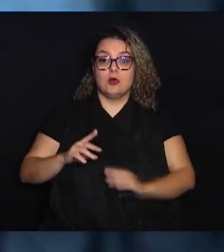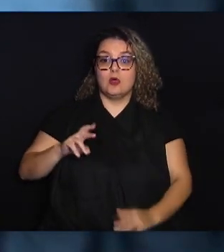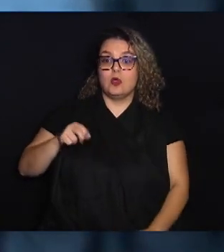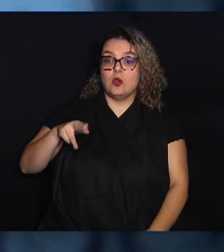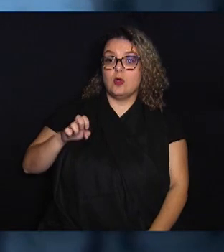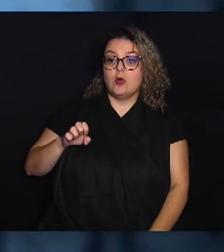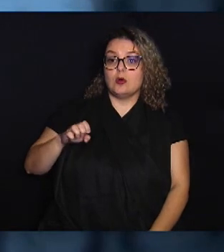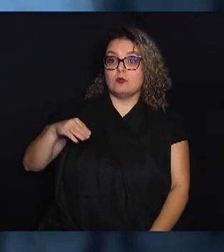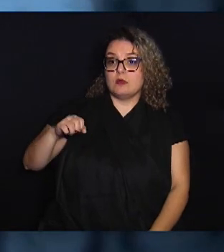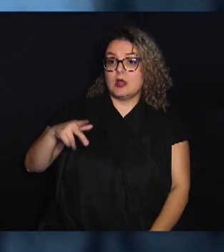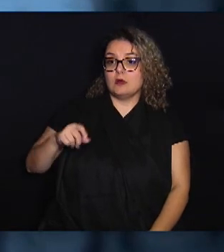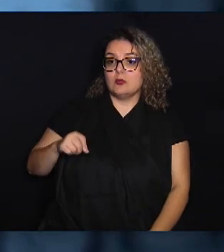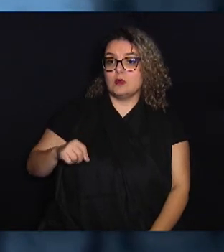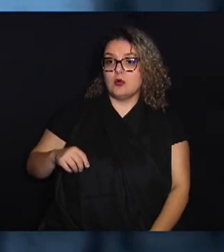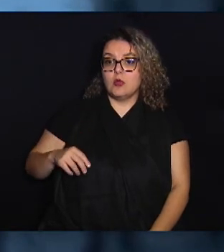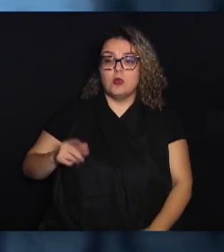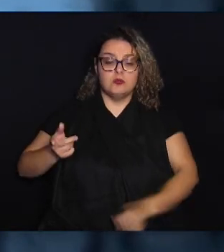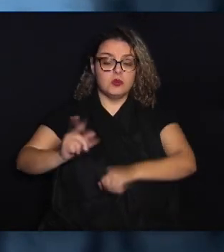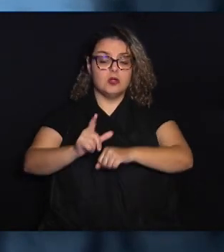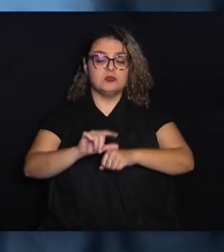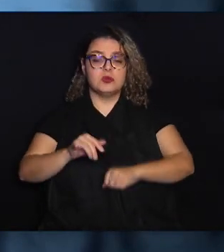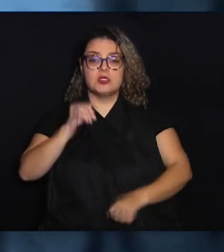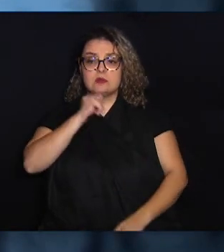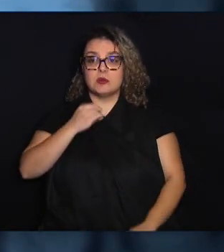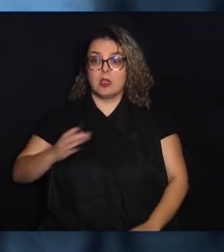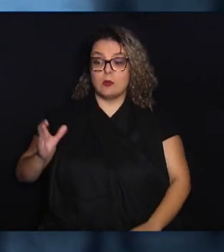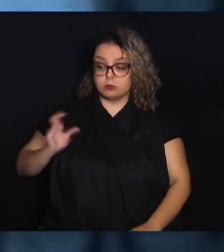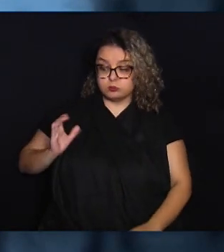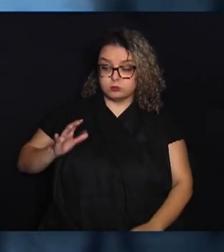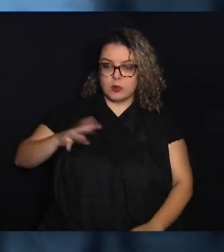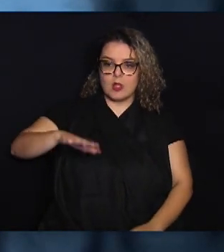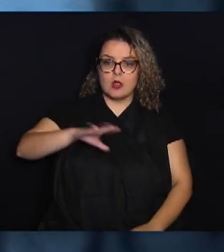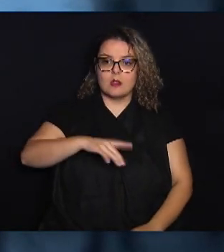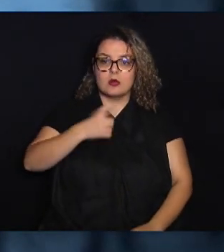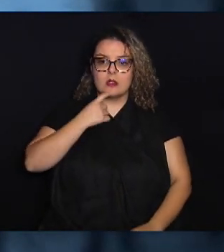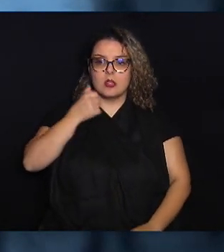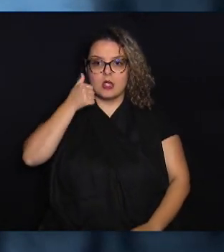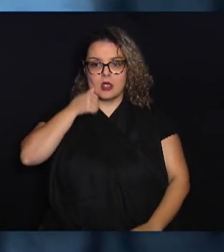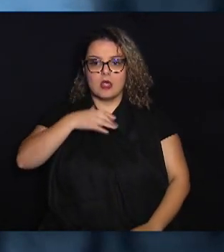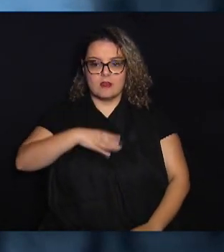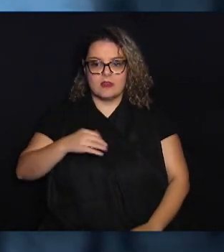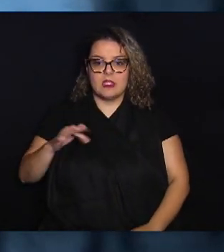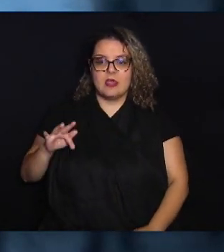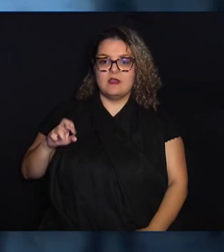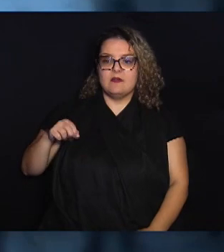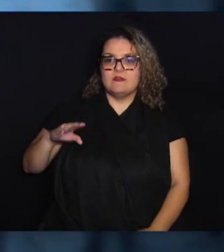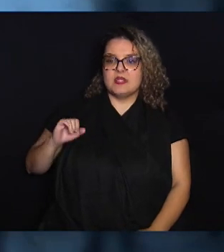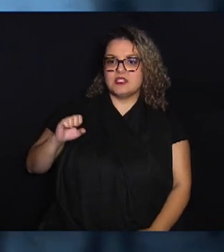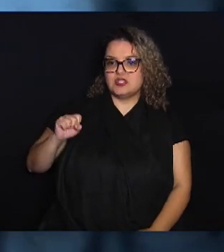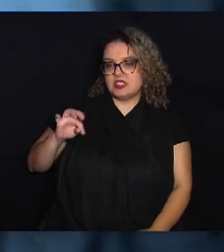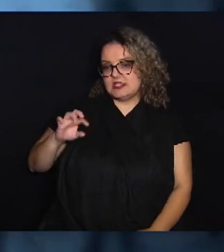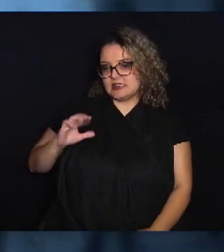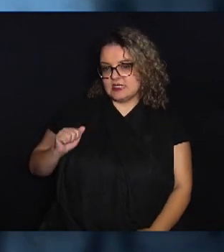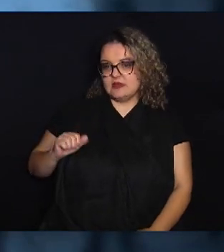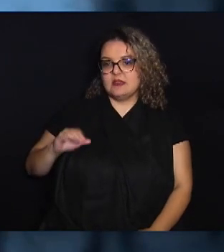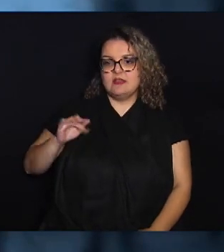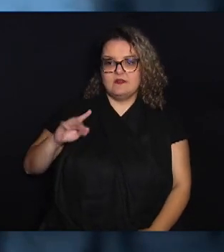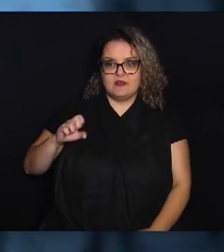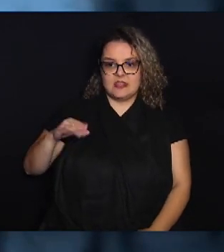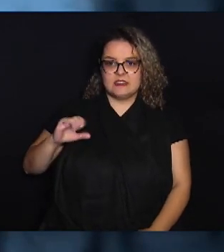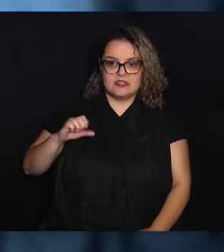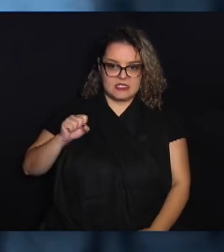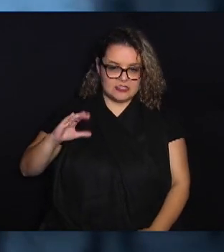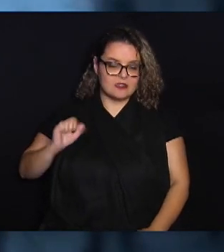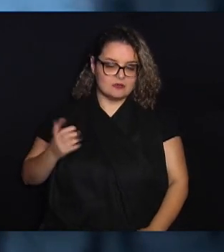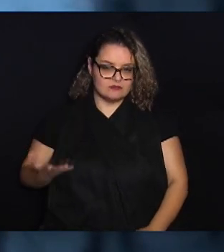Marco, um comerciante italiano muito rico aqui na região de Campinas, e um dia ele mandou a filha dele, a Francesca, para a Itália. Era italiano, a Francesca foi para a Itália. Lá